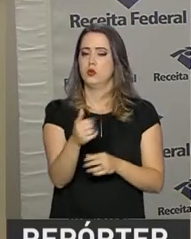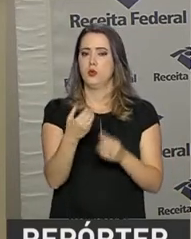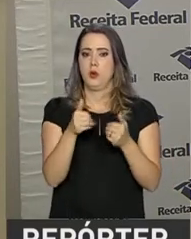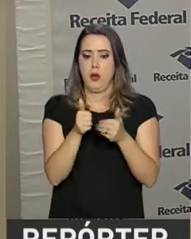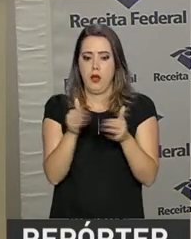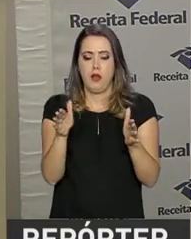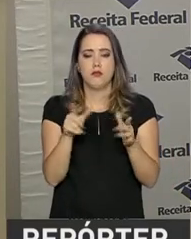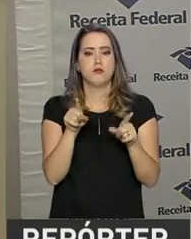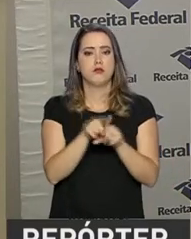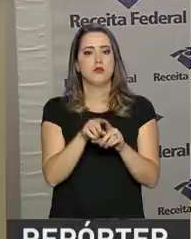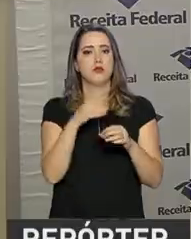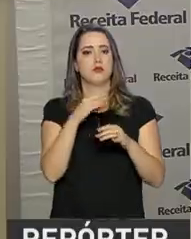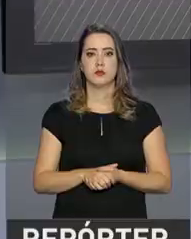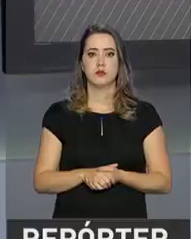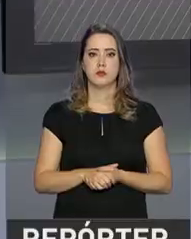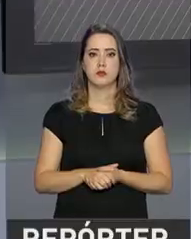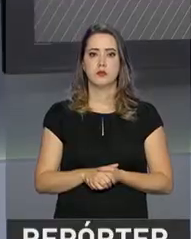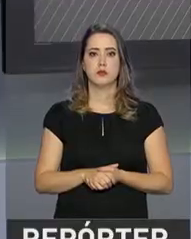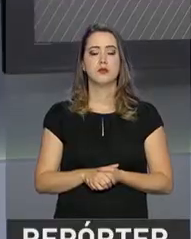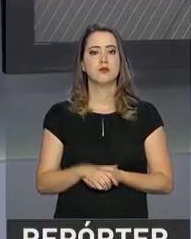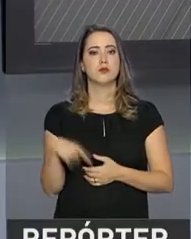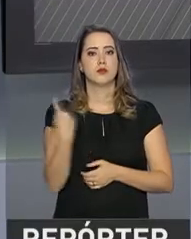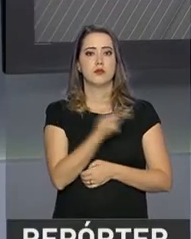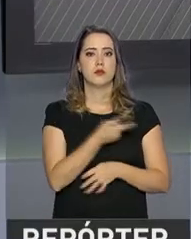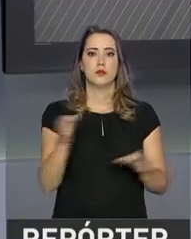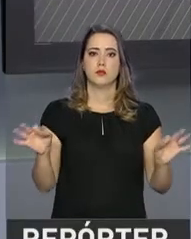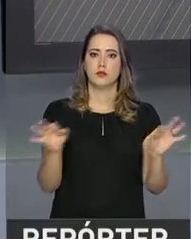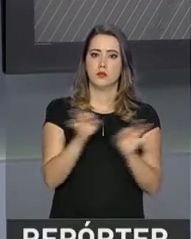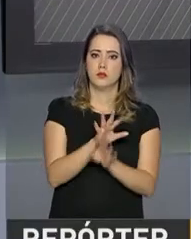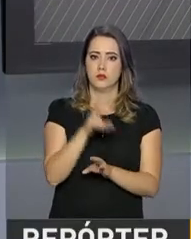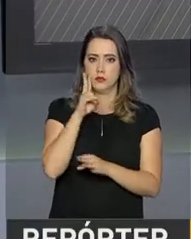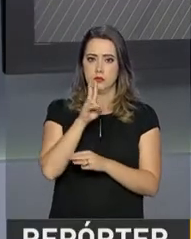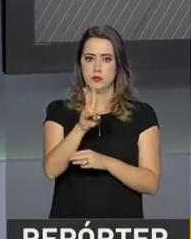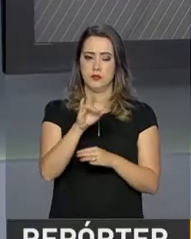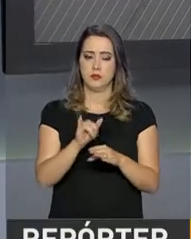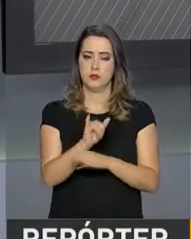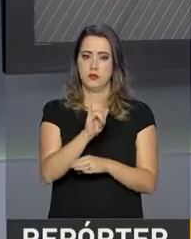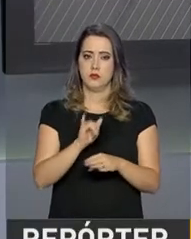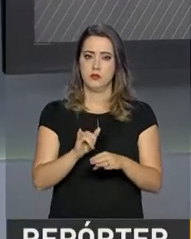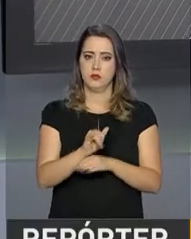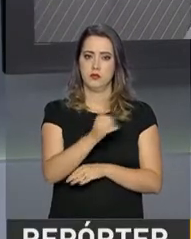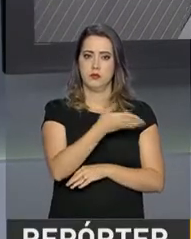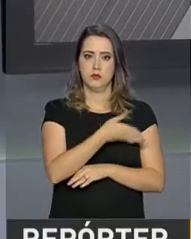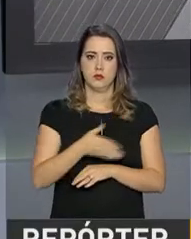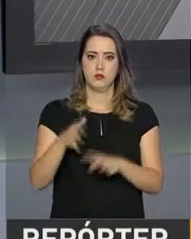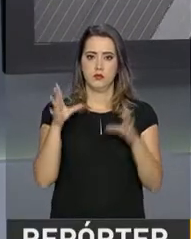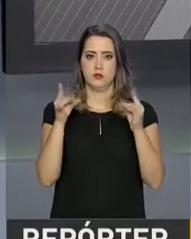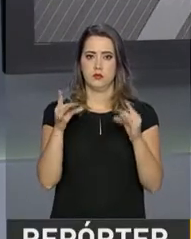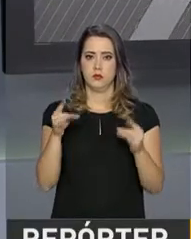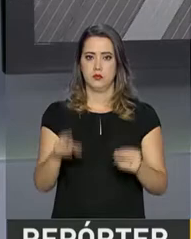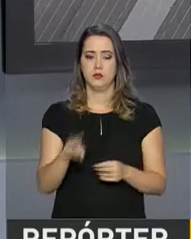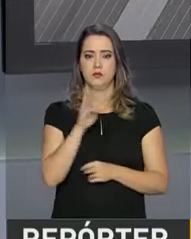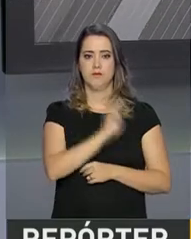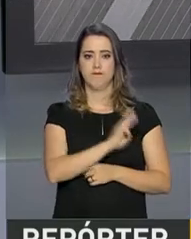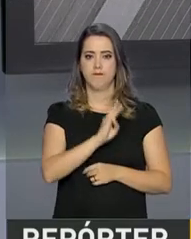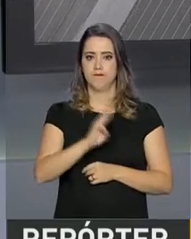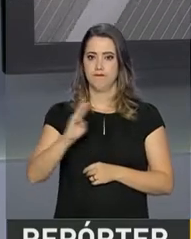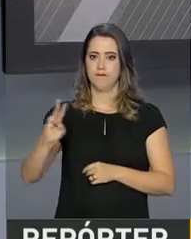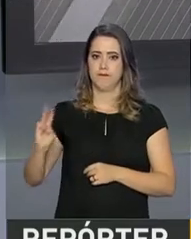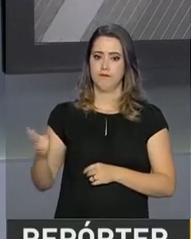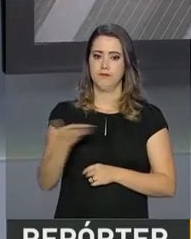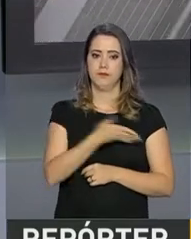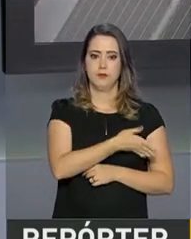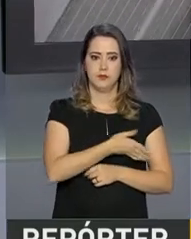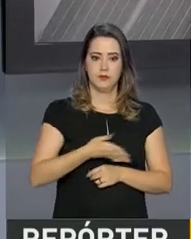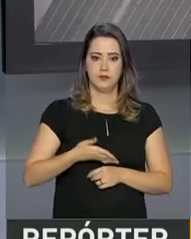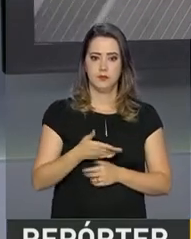origem na receita federal e nós ficamos por aqui você pode rever as reportagens no youtube e toda nossa programação também